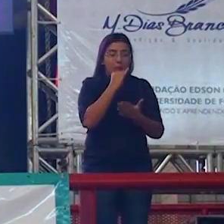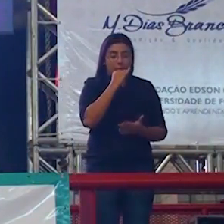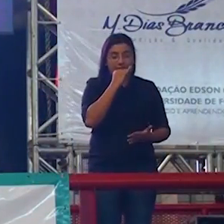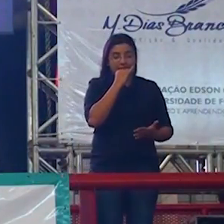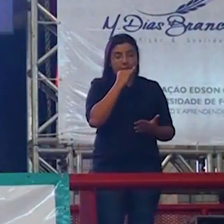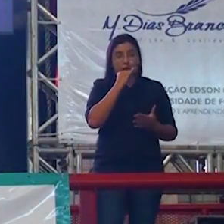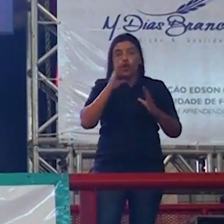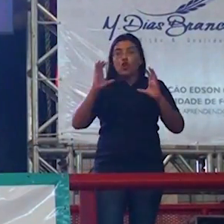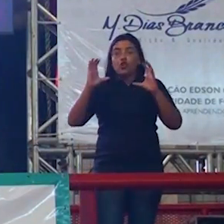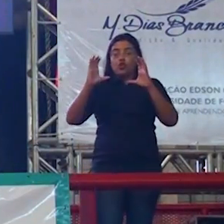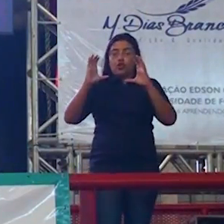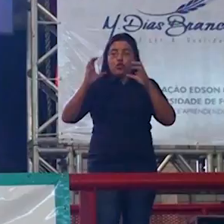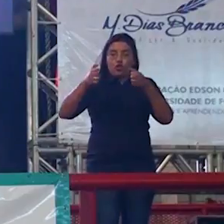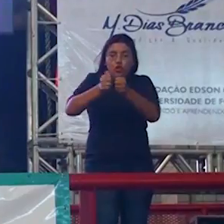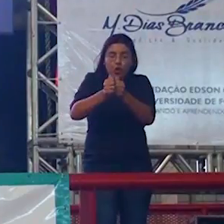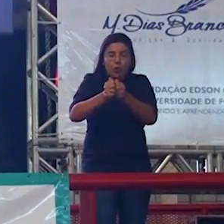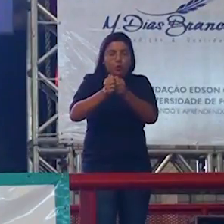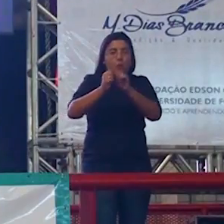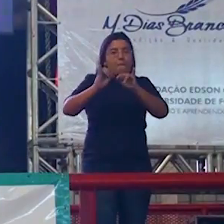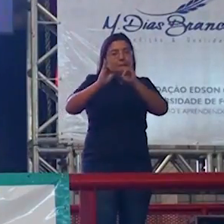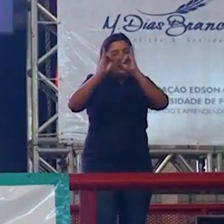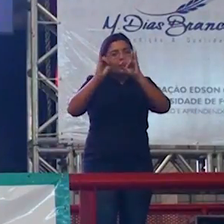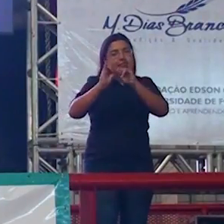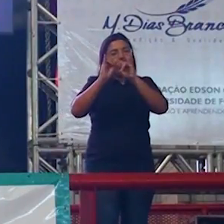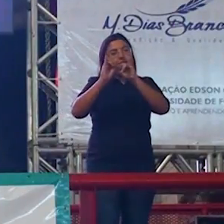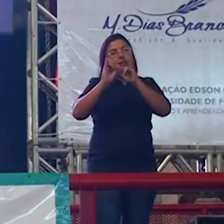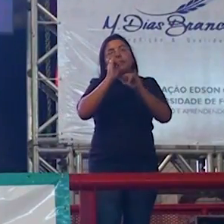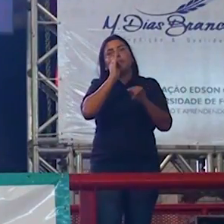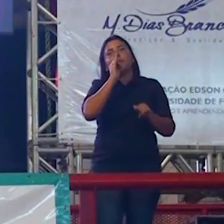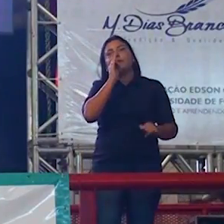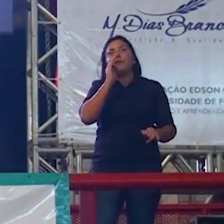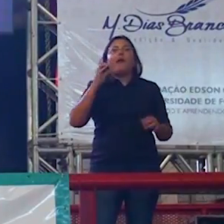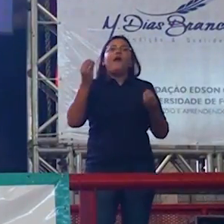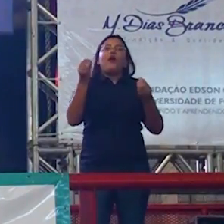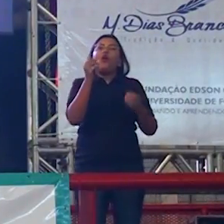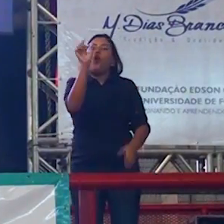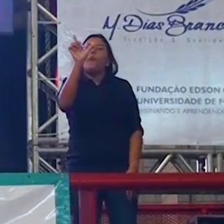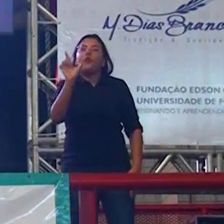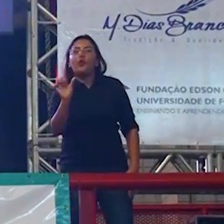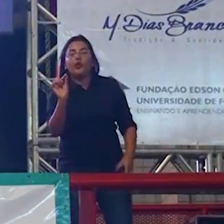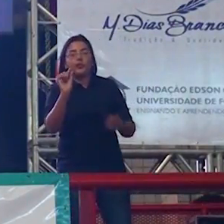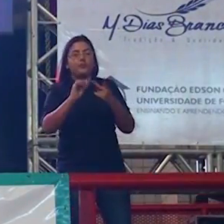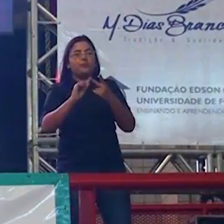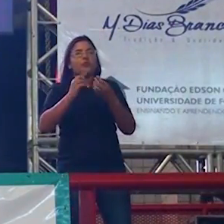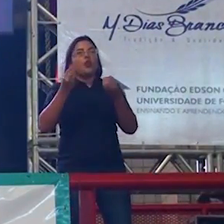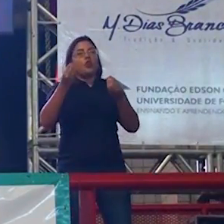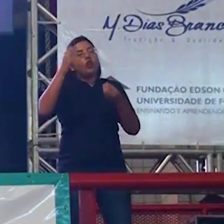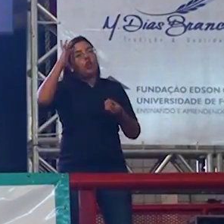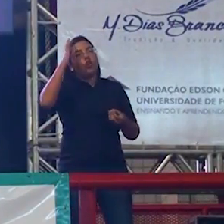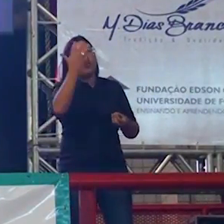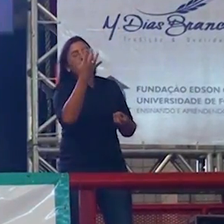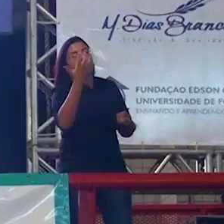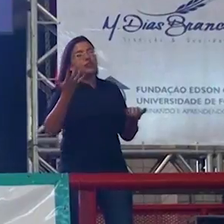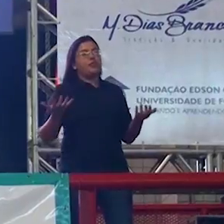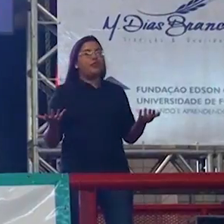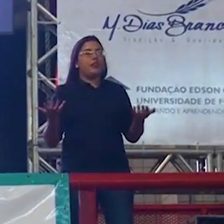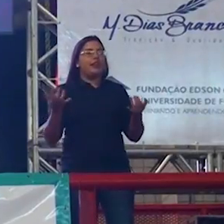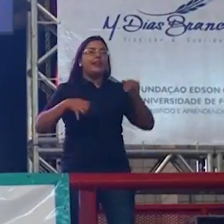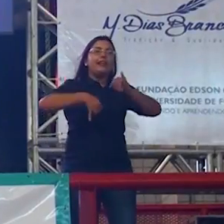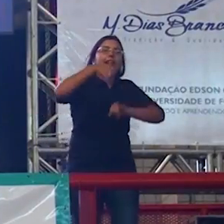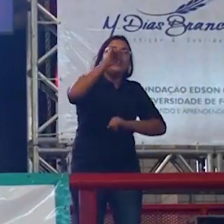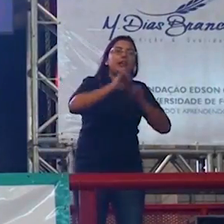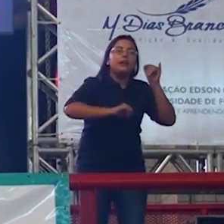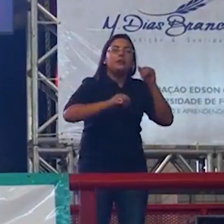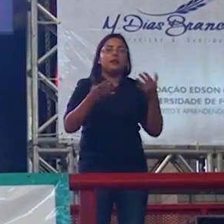coisas inúteis, ele deleta as fórmulas do logaritmo, ele deleta como resolver um cálculo estequiométrico,